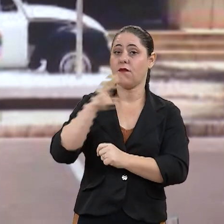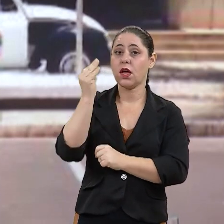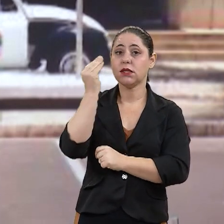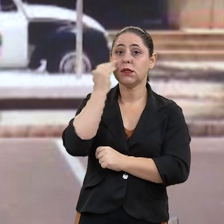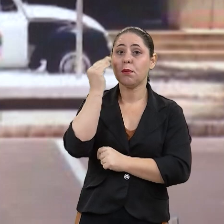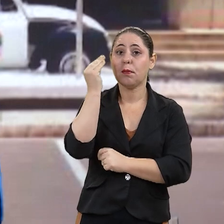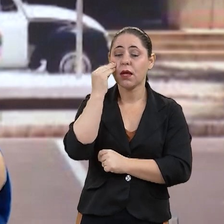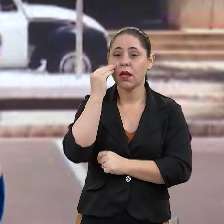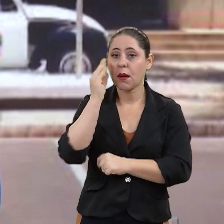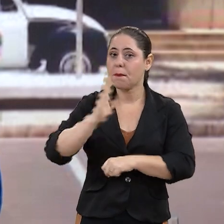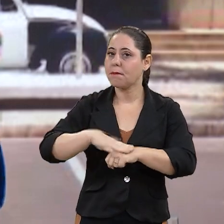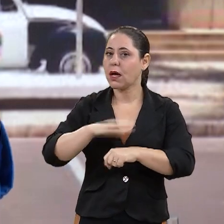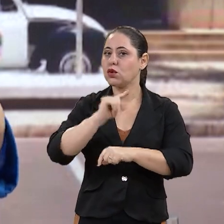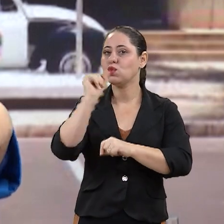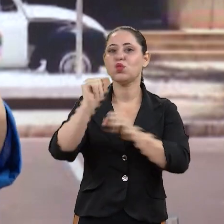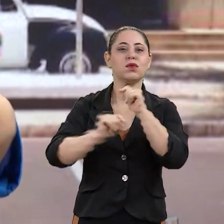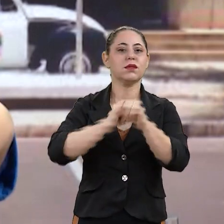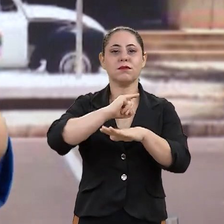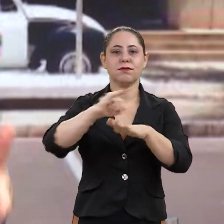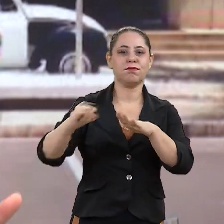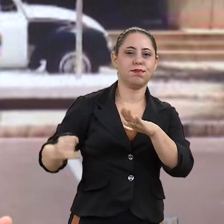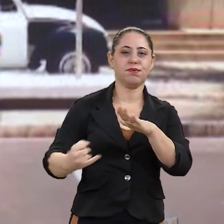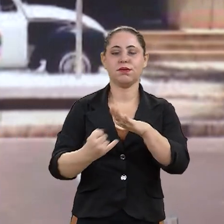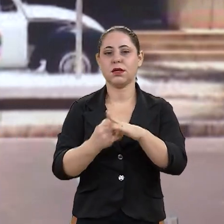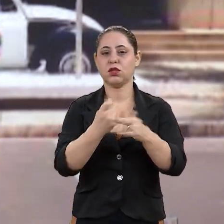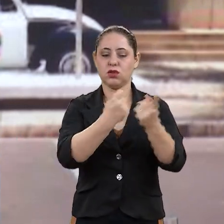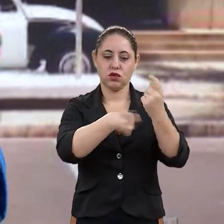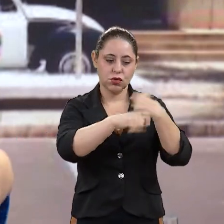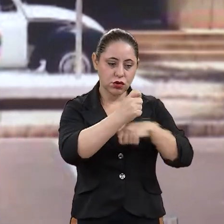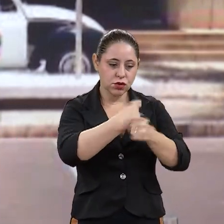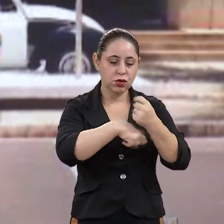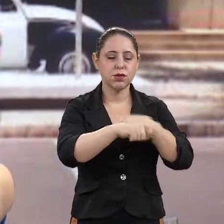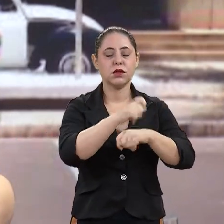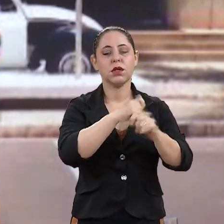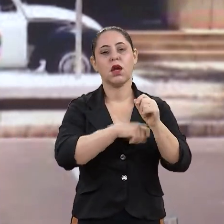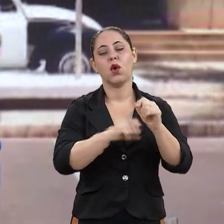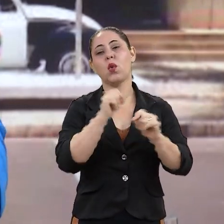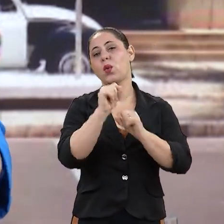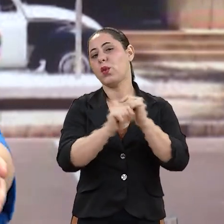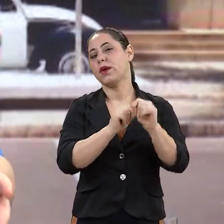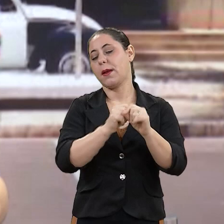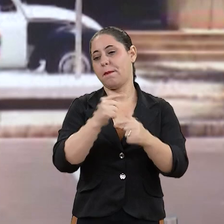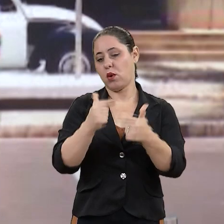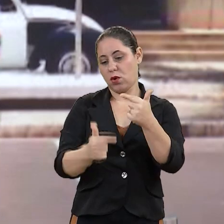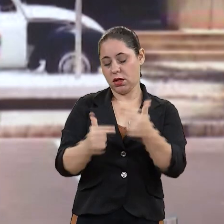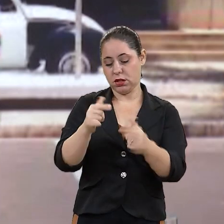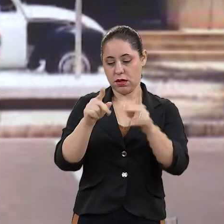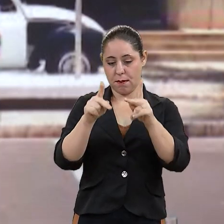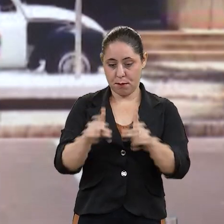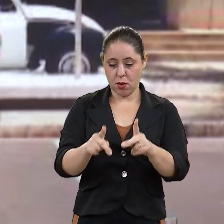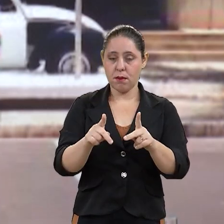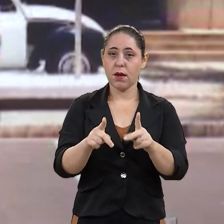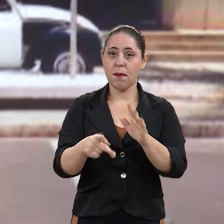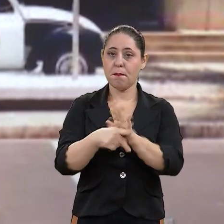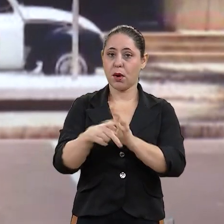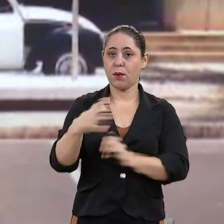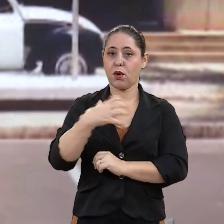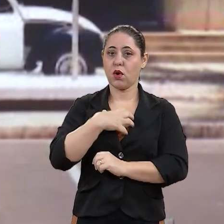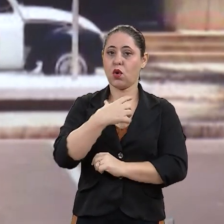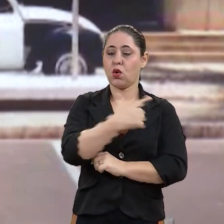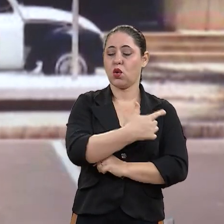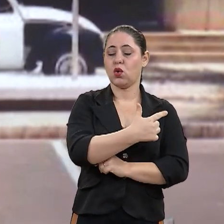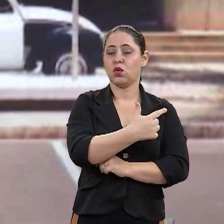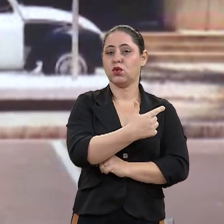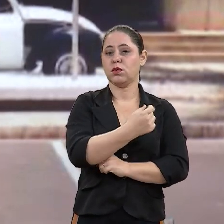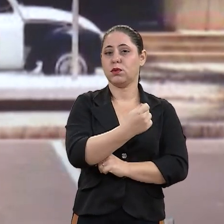lá tive essa experiência mais da institucionalidade, né? Da gestão, da transversalidade das políticas públicas no governo do estado da